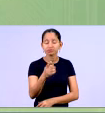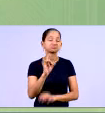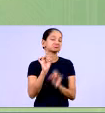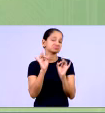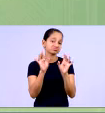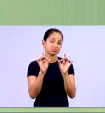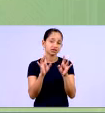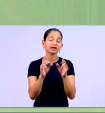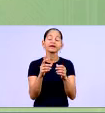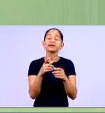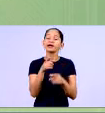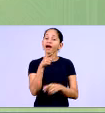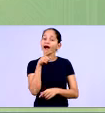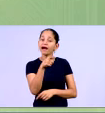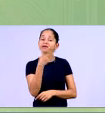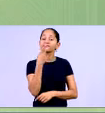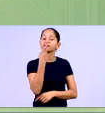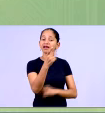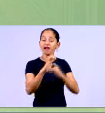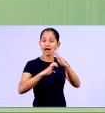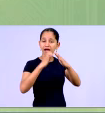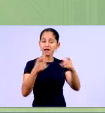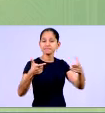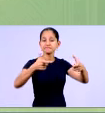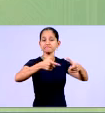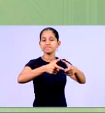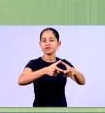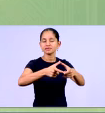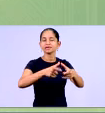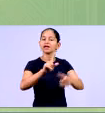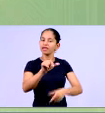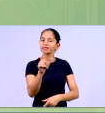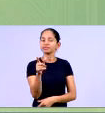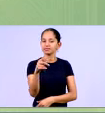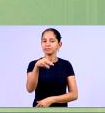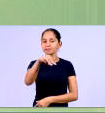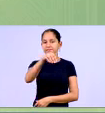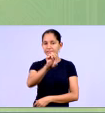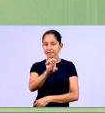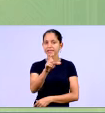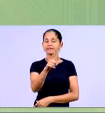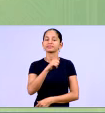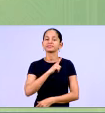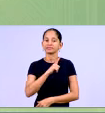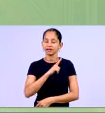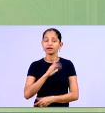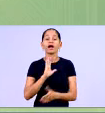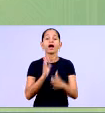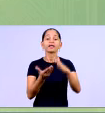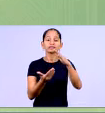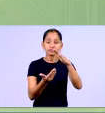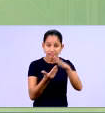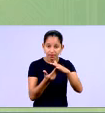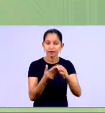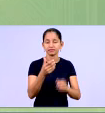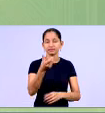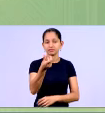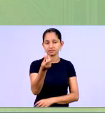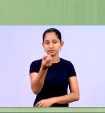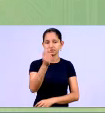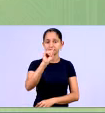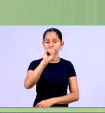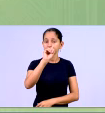ser caracterizado como microempresa. Então, o empresário individual que recebe até 60